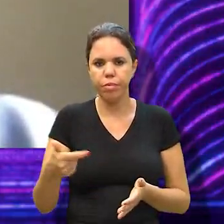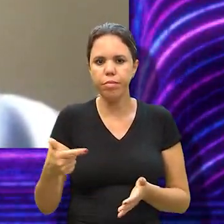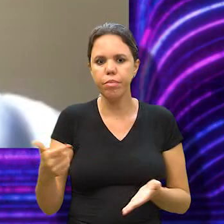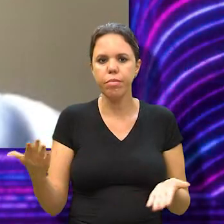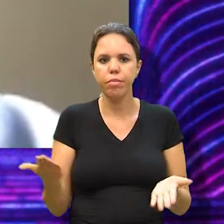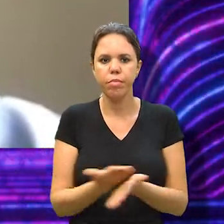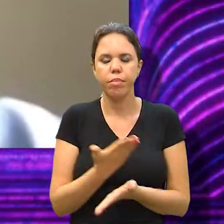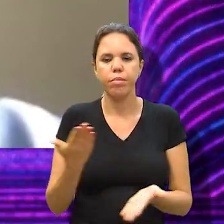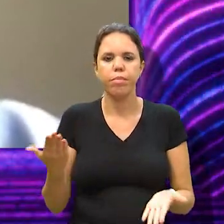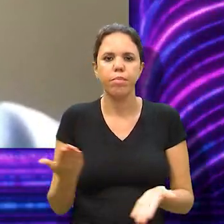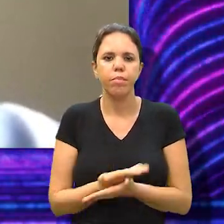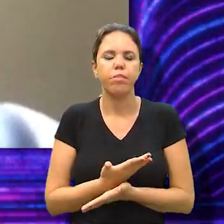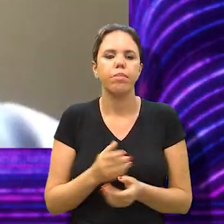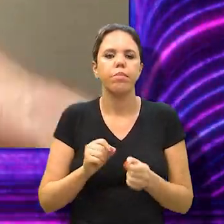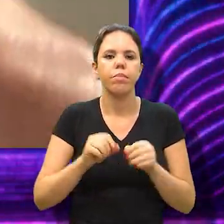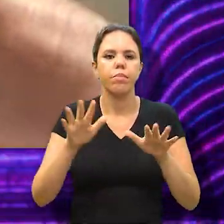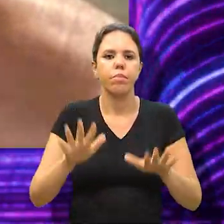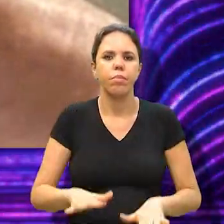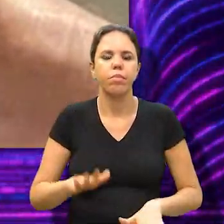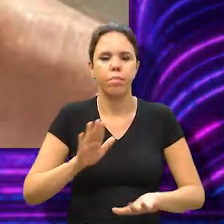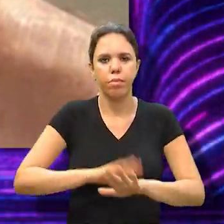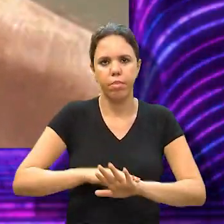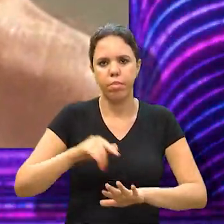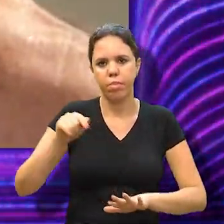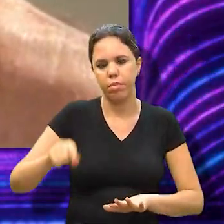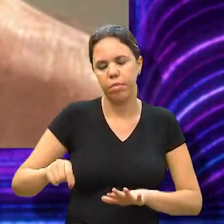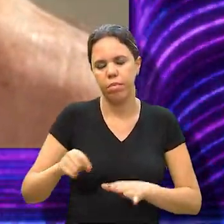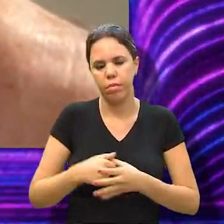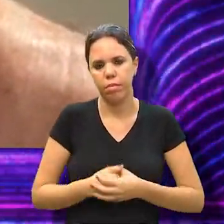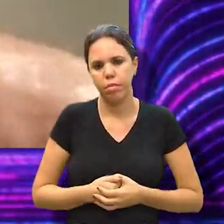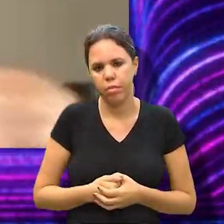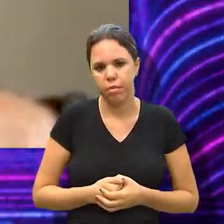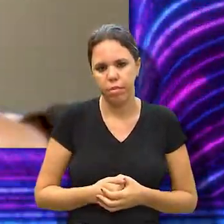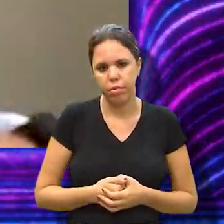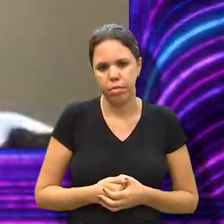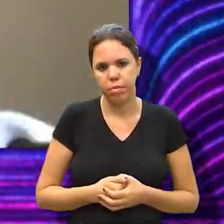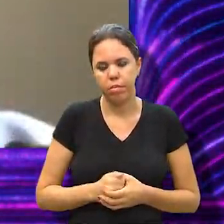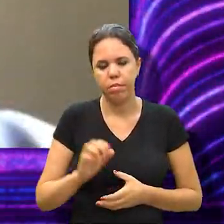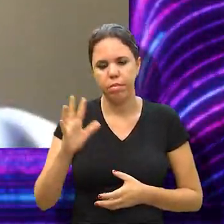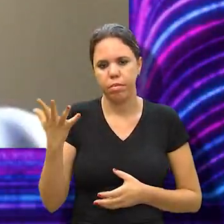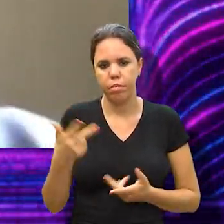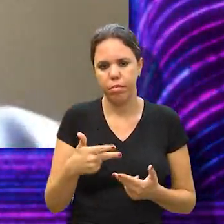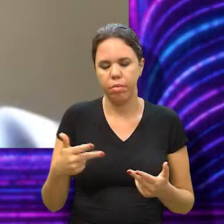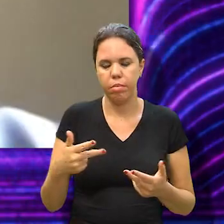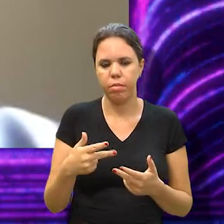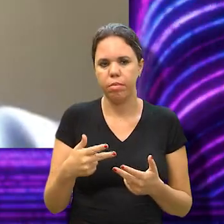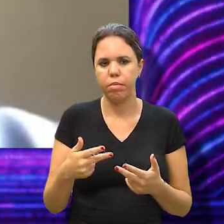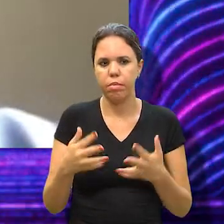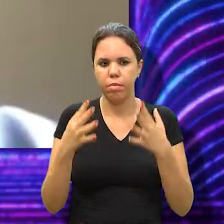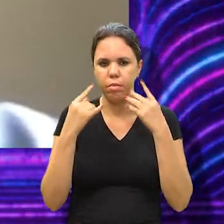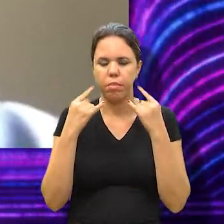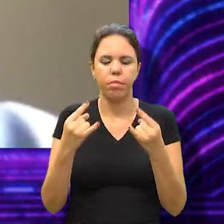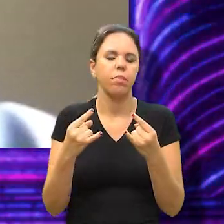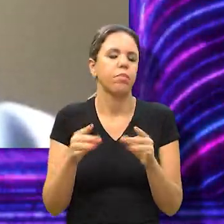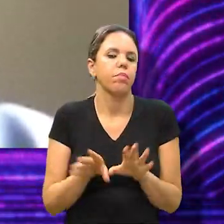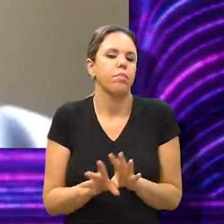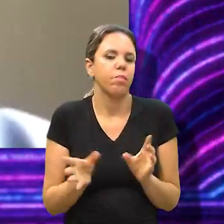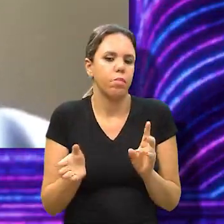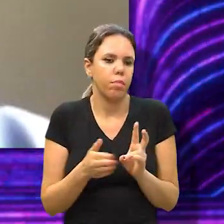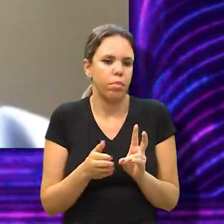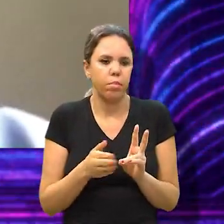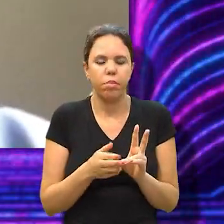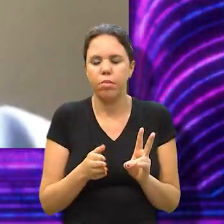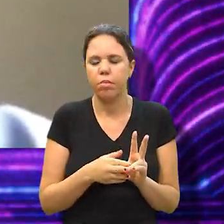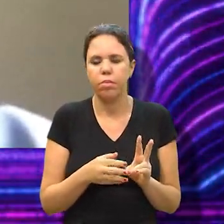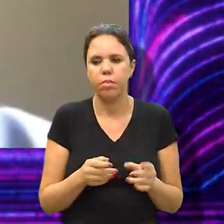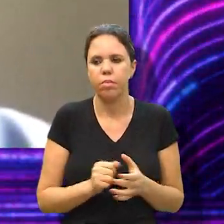no segundo livro, o que fica ali atrás, assim, como eventualmente uma coisa xamânica dos índios,